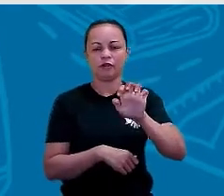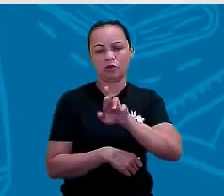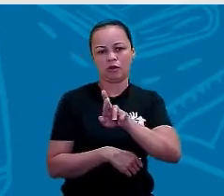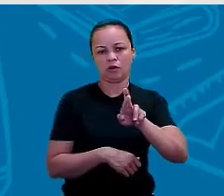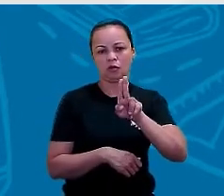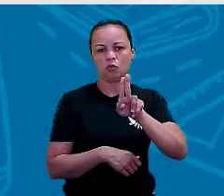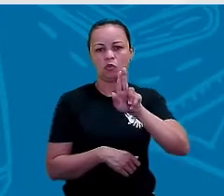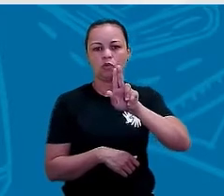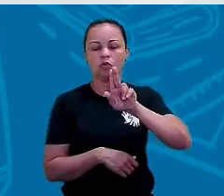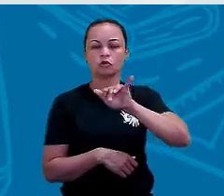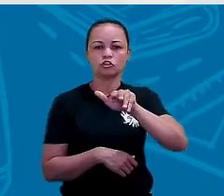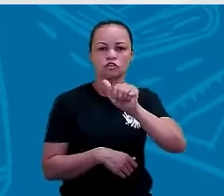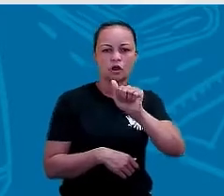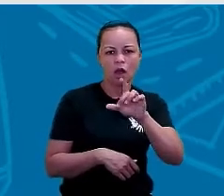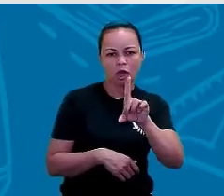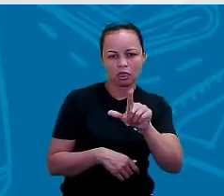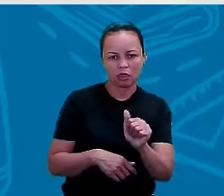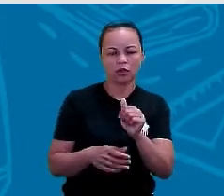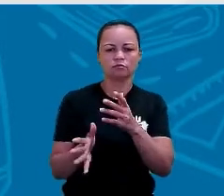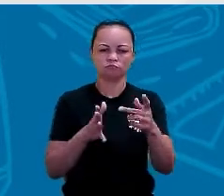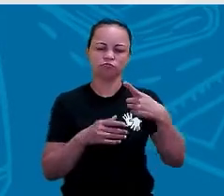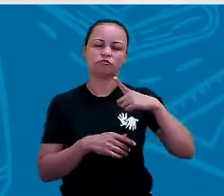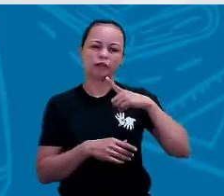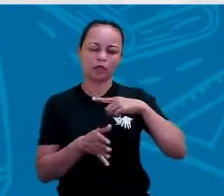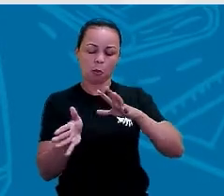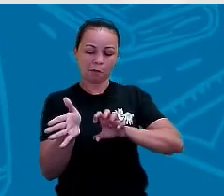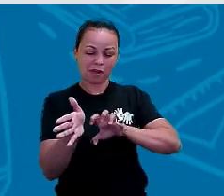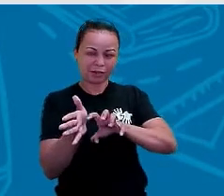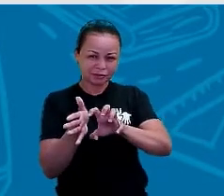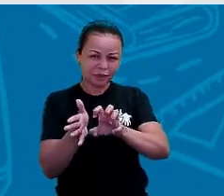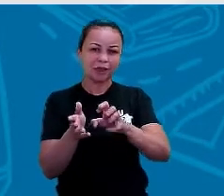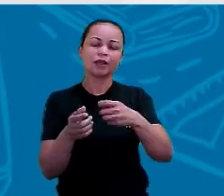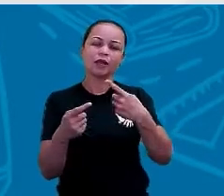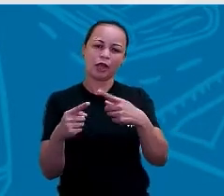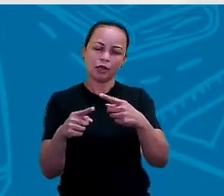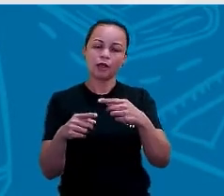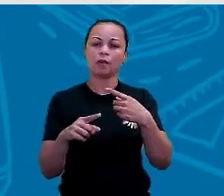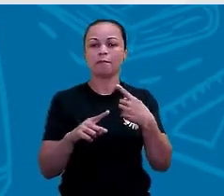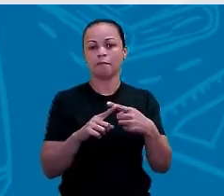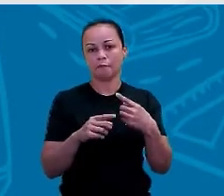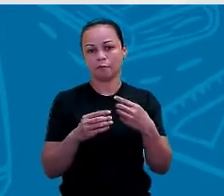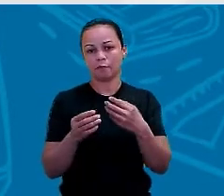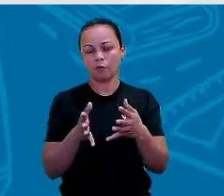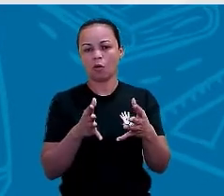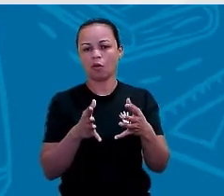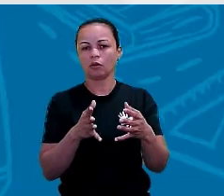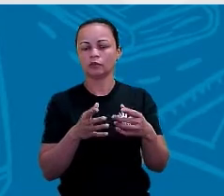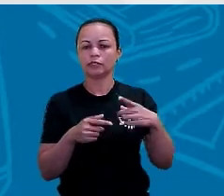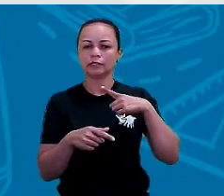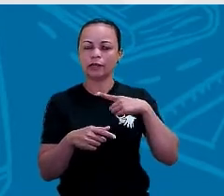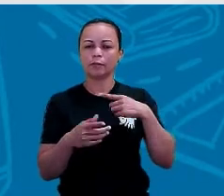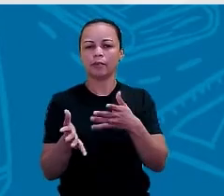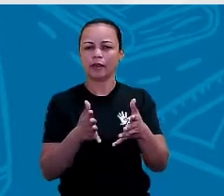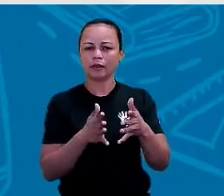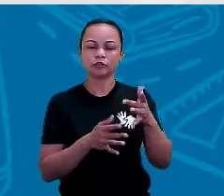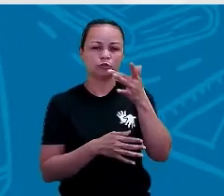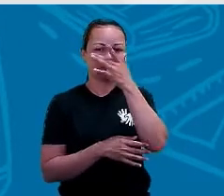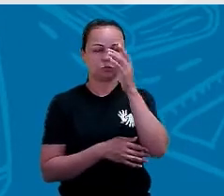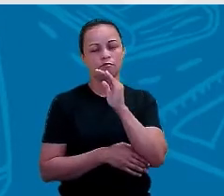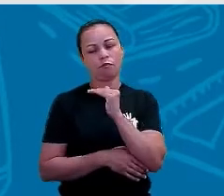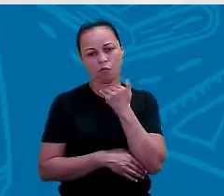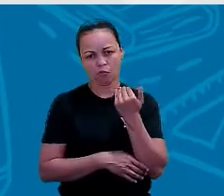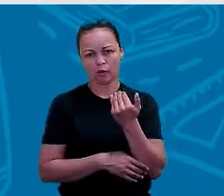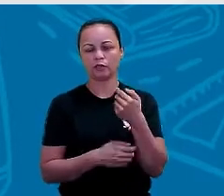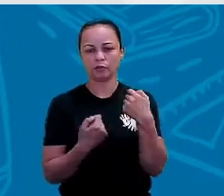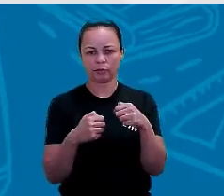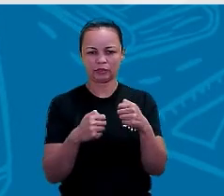ter provavelmente essa bactéria, tá certo? Que ela é causadora do tétano e pode também, né, levar aí à morte dos seres